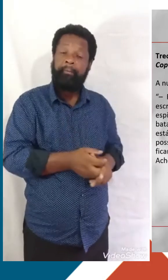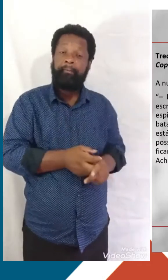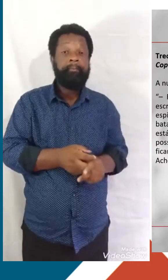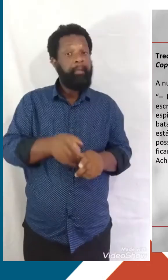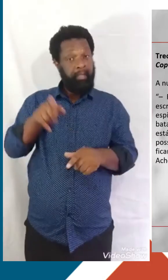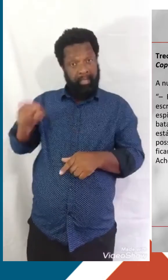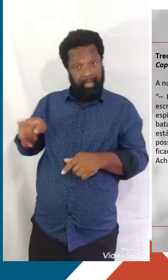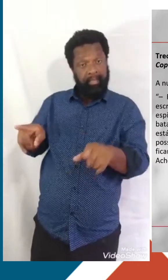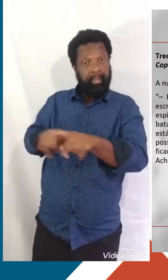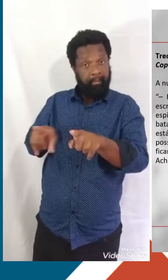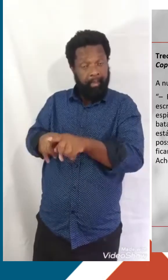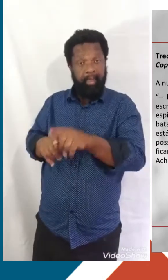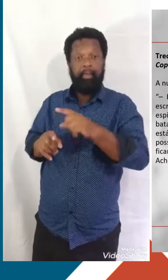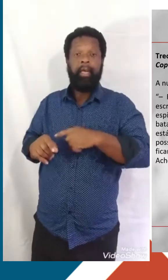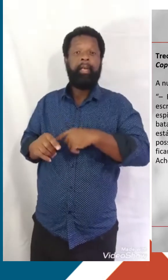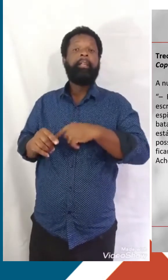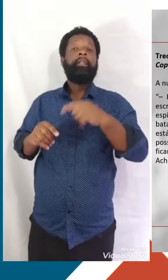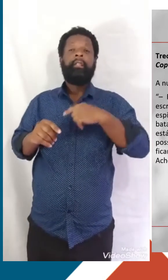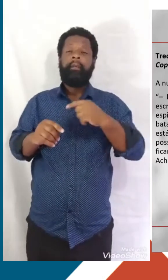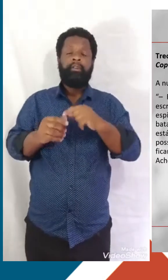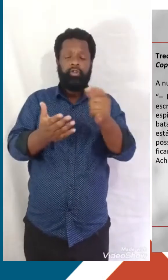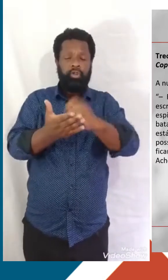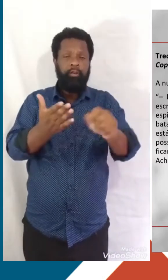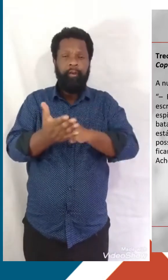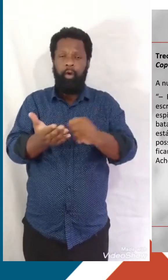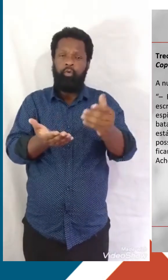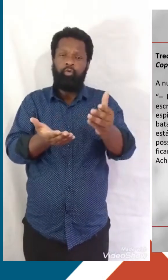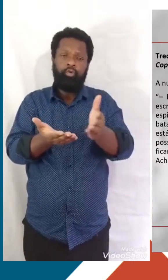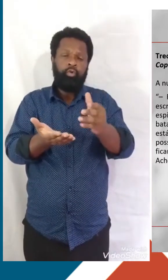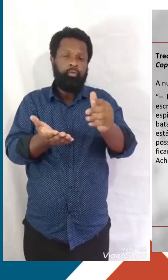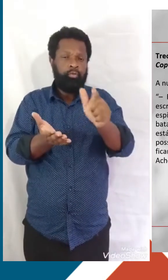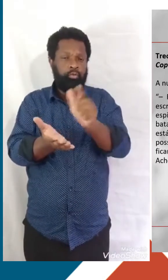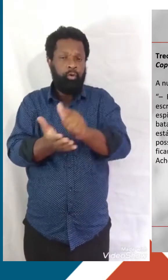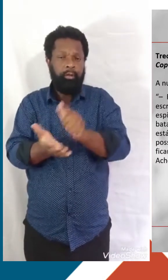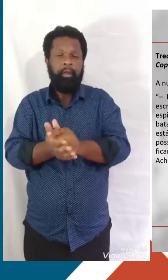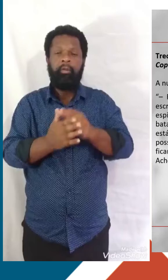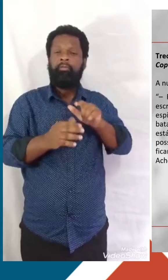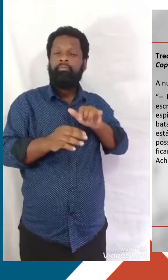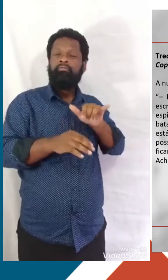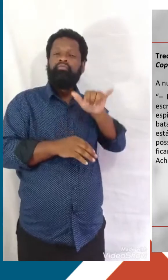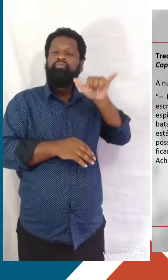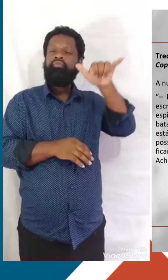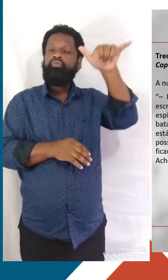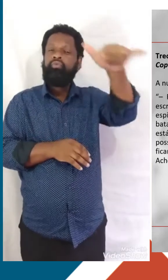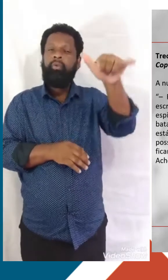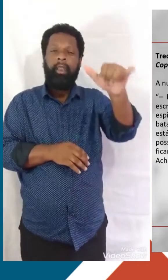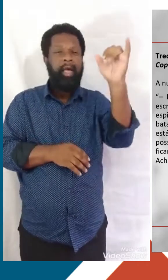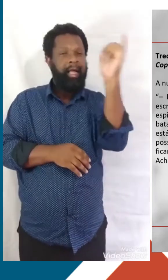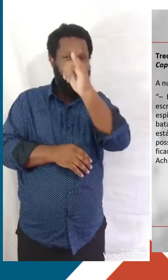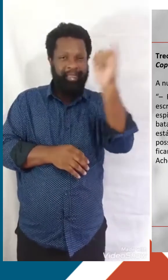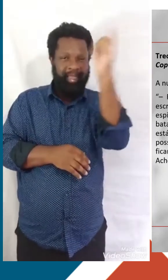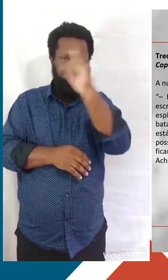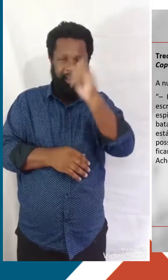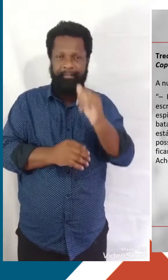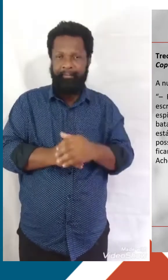disso, Rubem Braga foi correspondente do Diário Carioca, acompanhando a Força Expedicionária Brasileira na